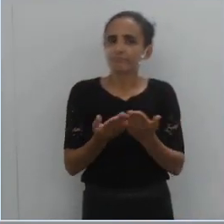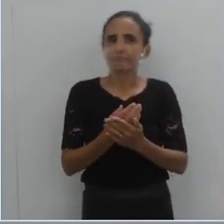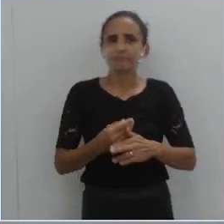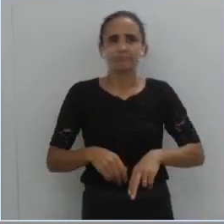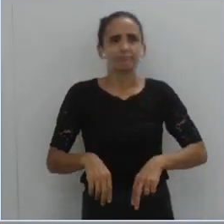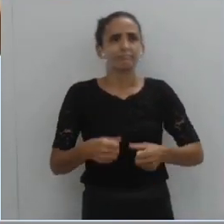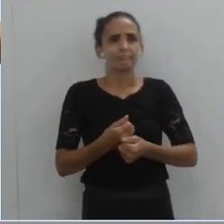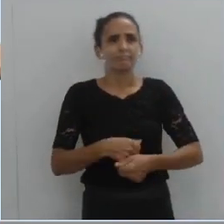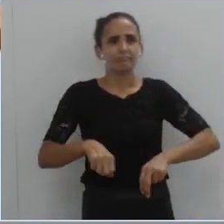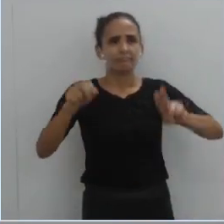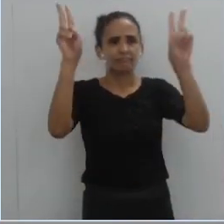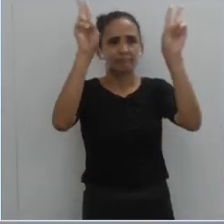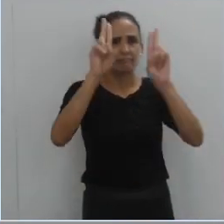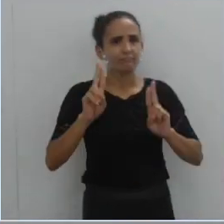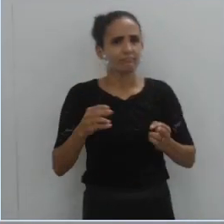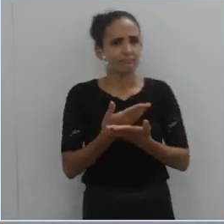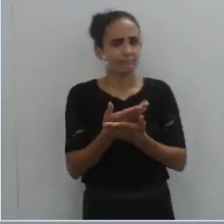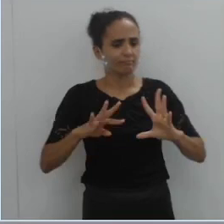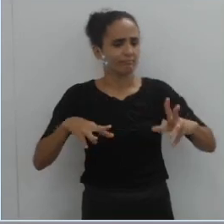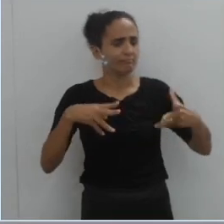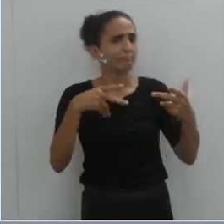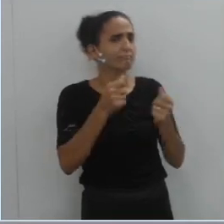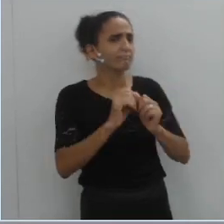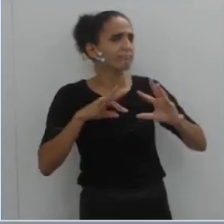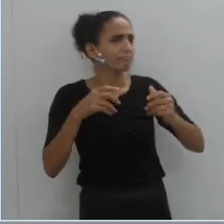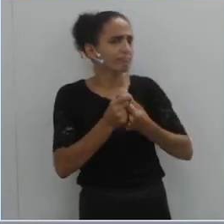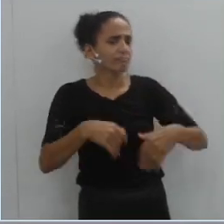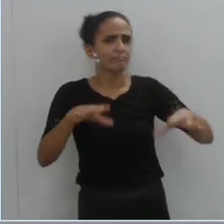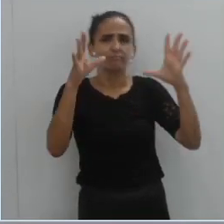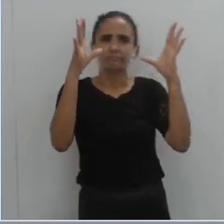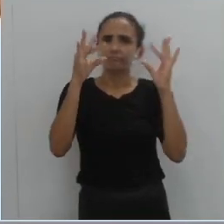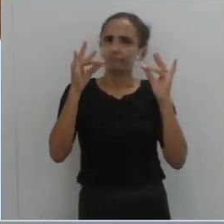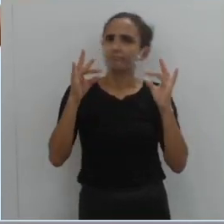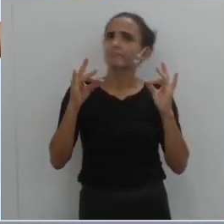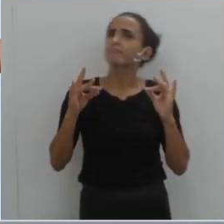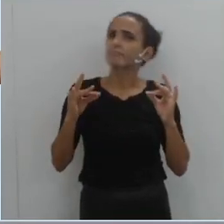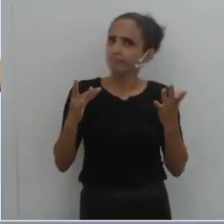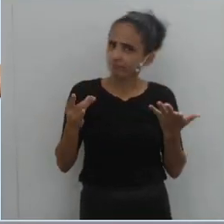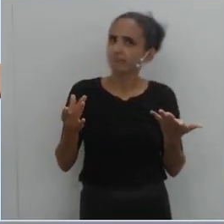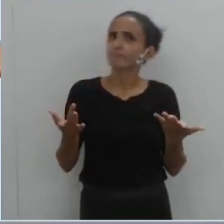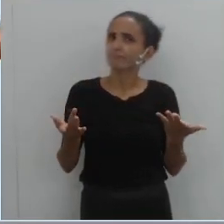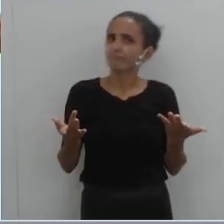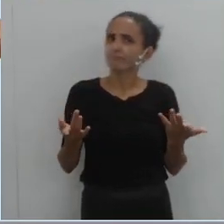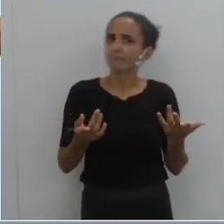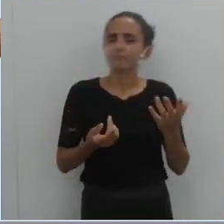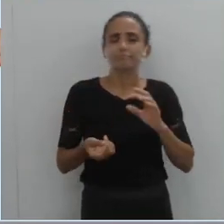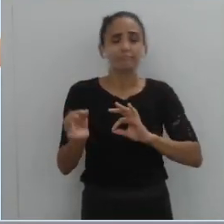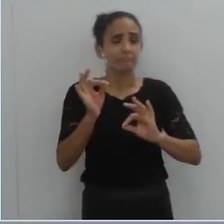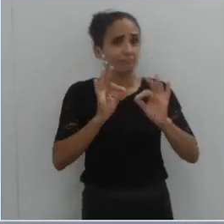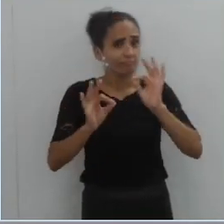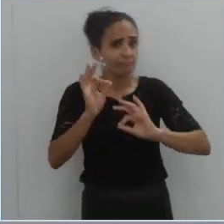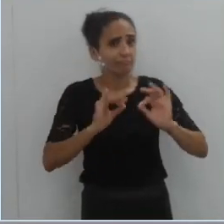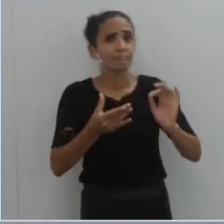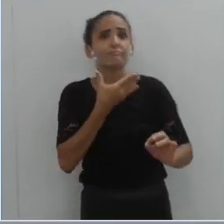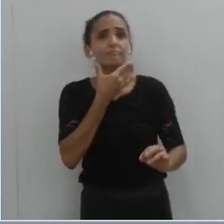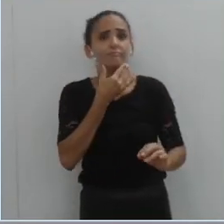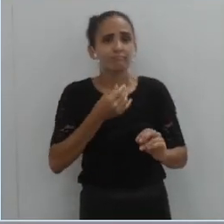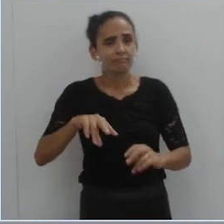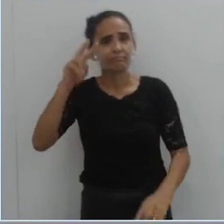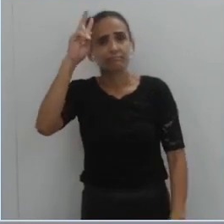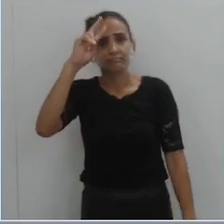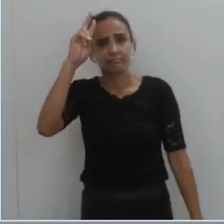Nabucodonosor, Hammurabi, todos esses são figuras masculinas diante da